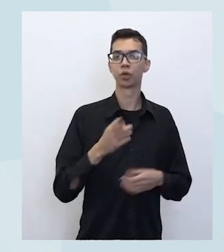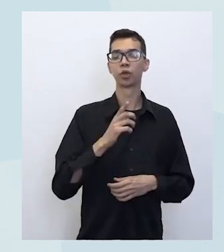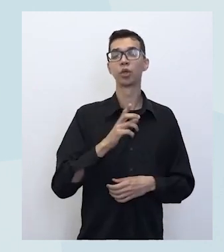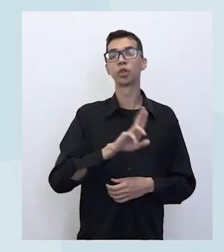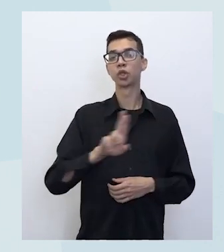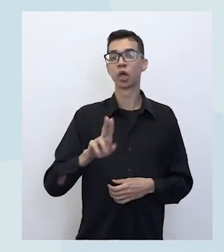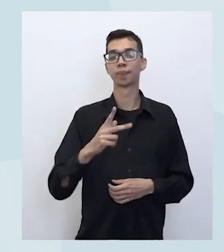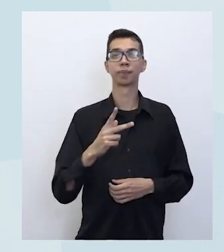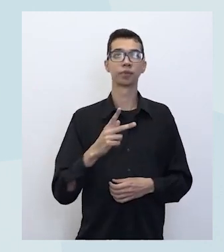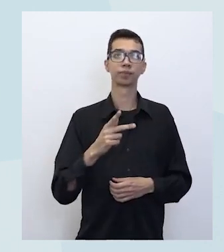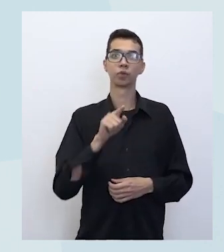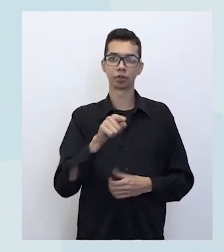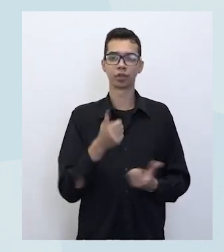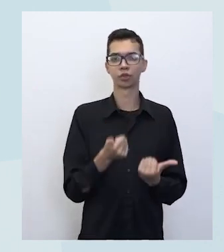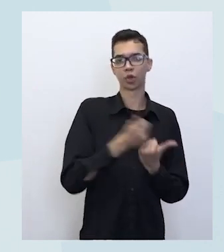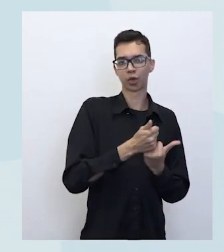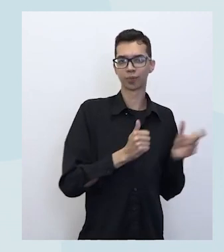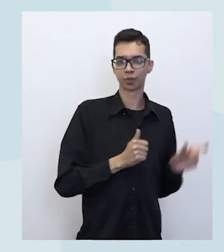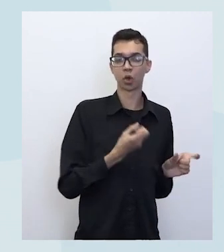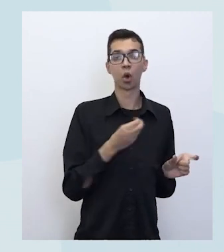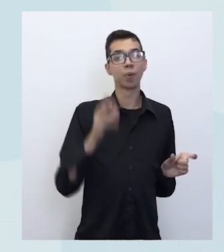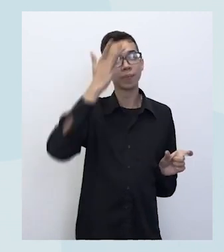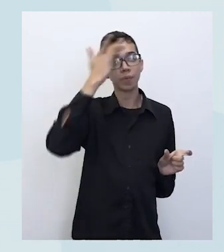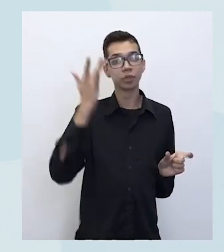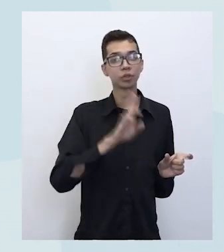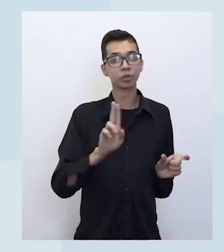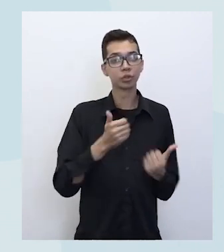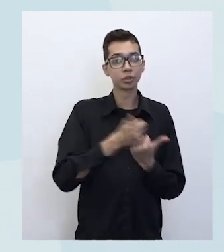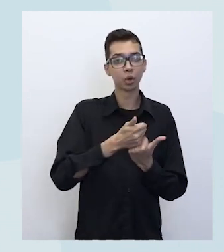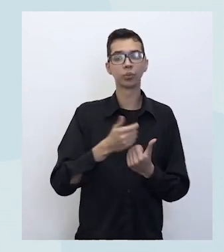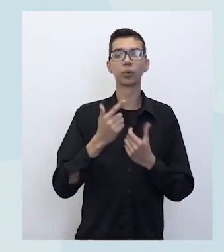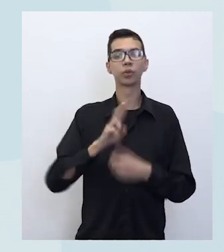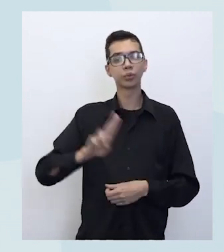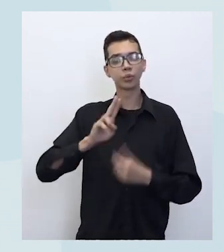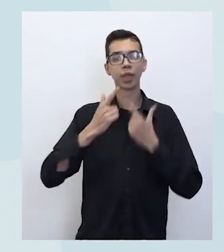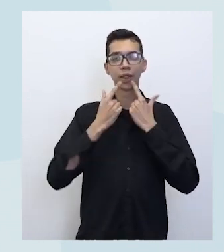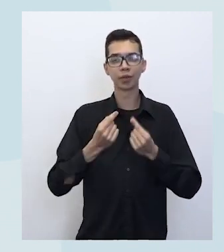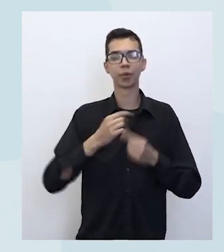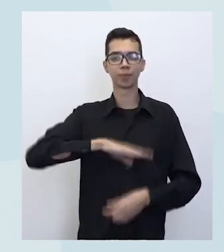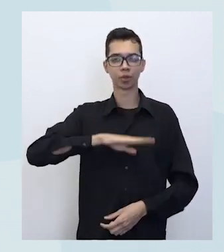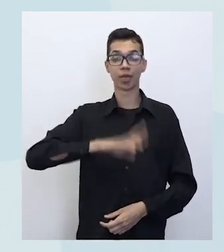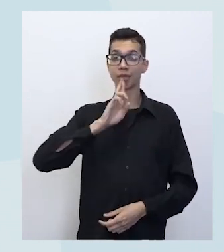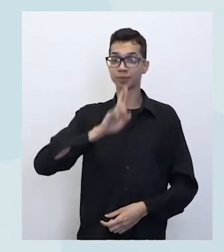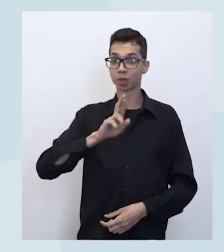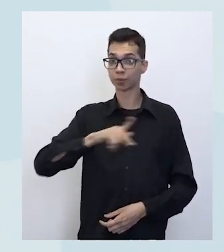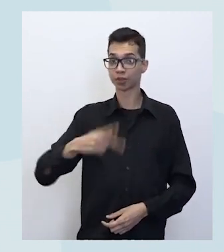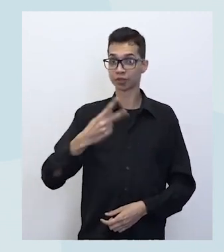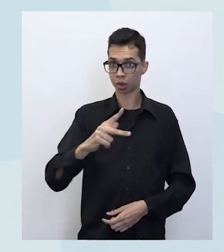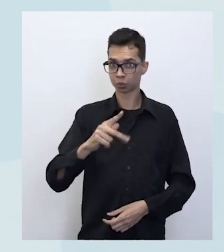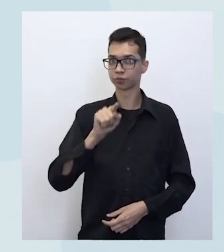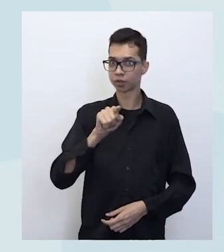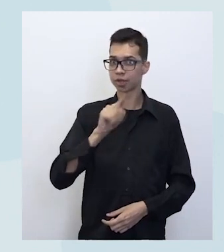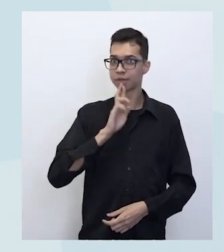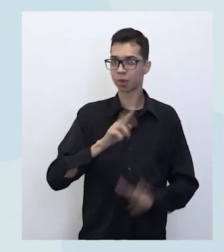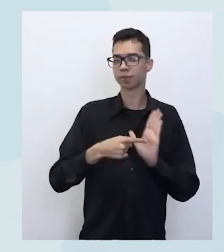está representando. Use a língua portuguesa. Apresente a sua resposta ao seu professor. Depois, compartilhe nas suas